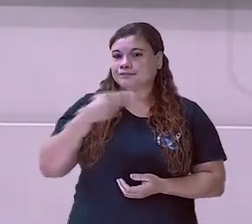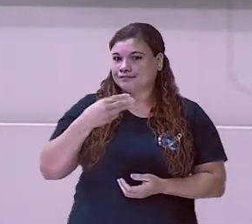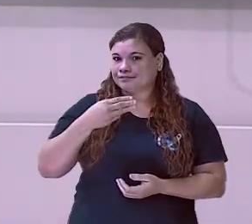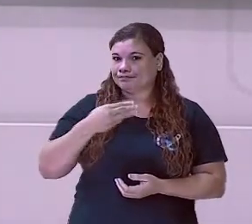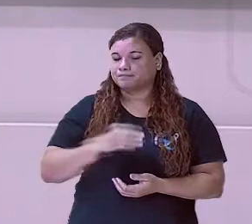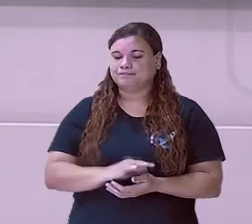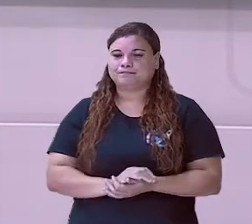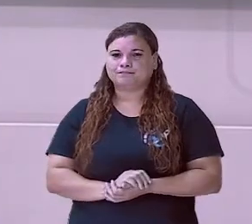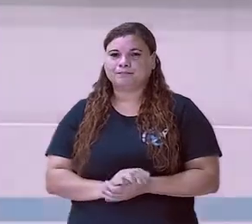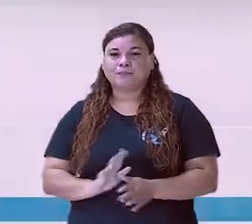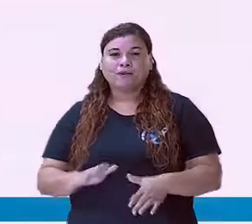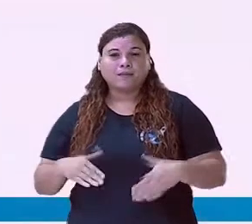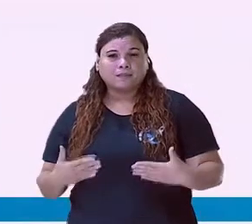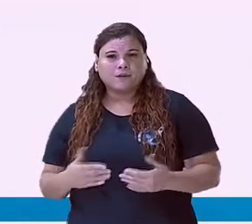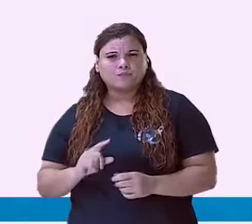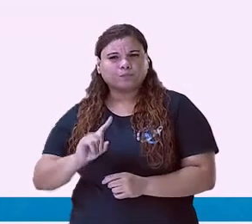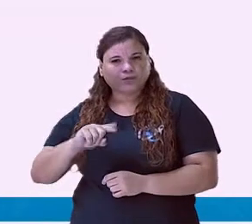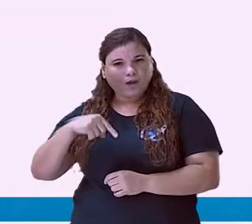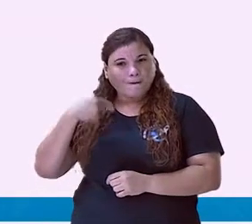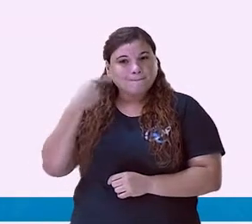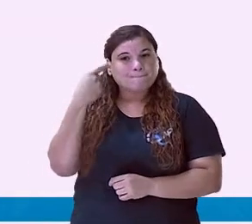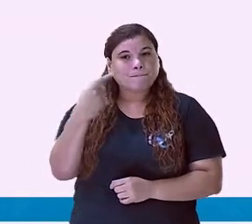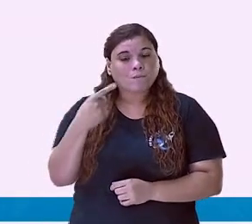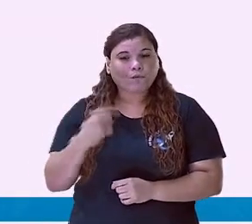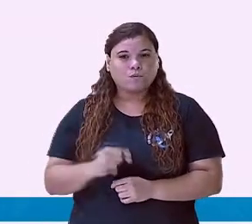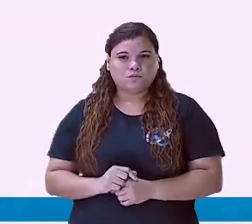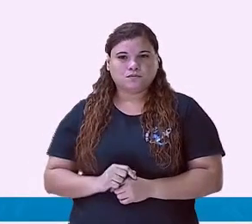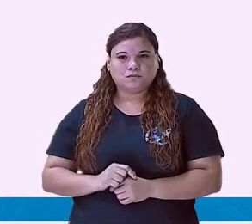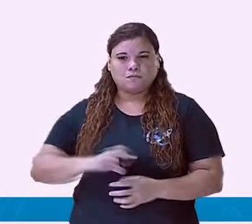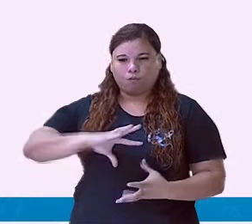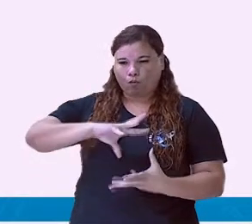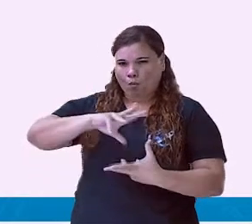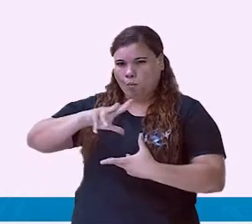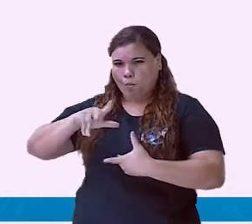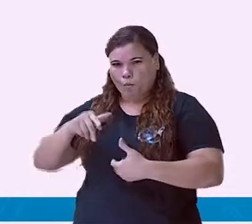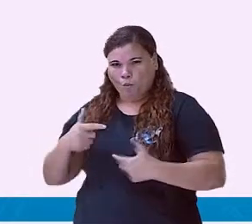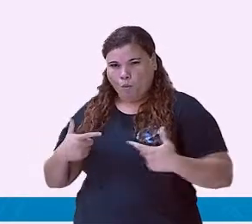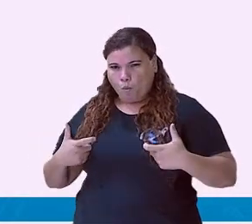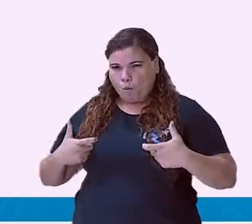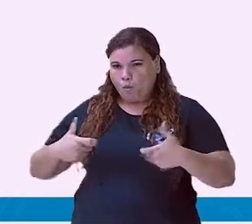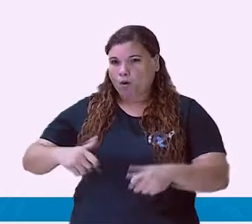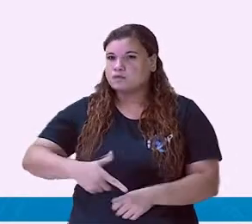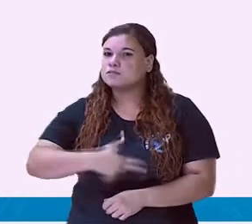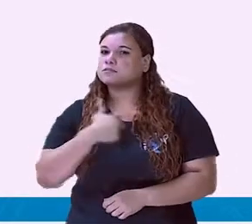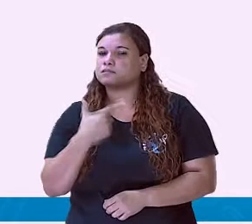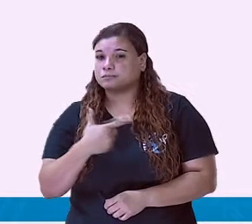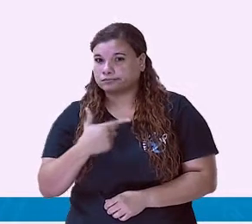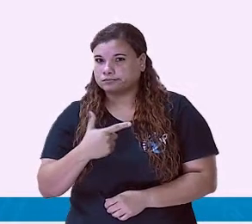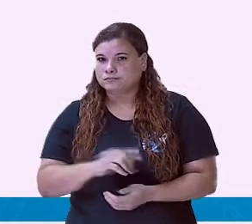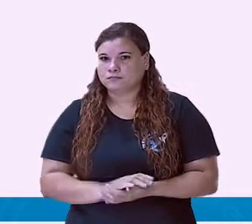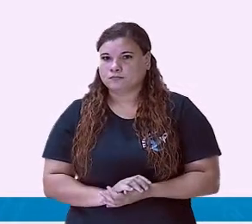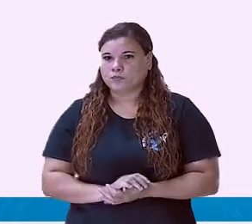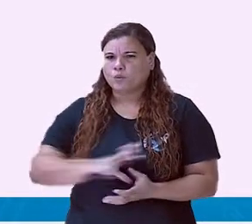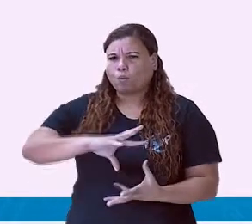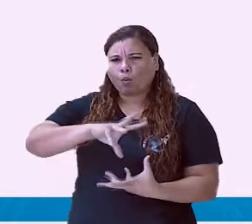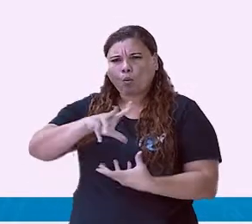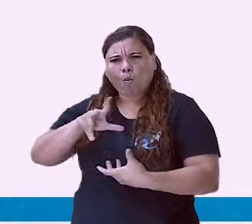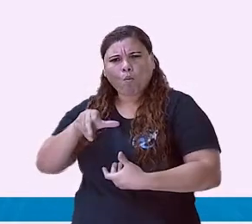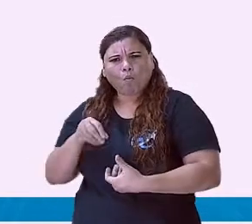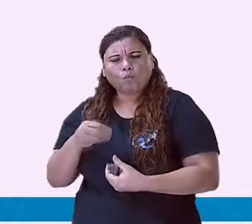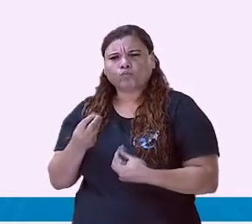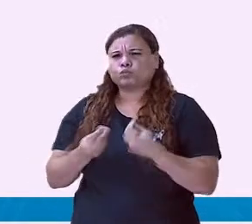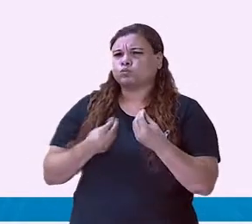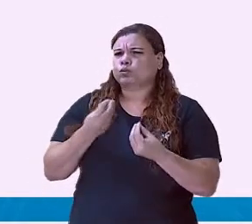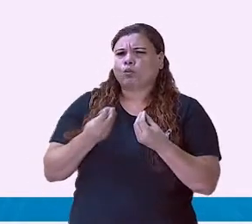Após a Segunda Guerra Mundial, durante a Guerra Fria, o mundo se encontrava bipolarizado, 2